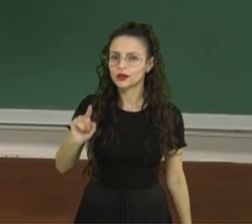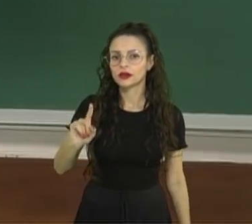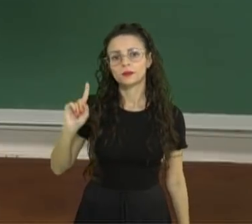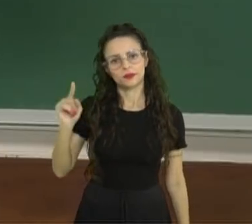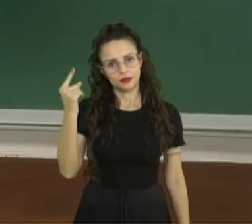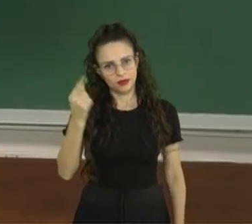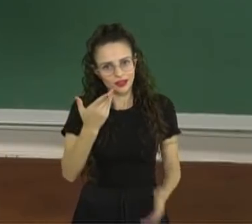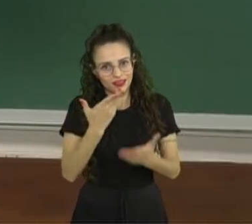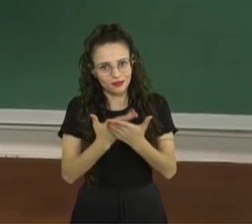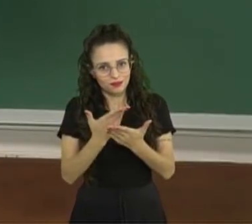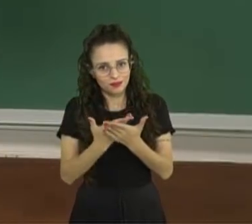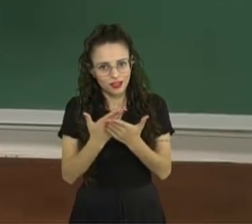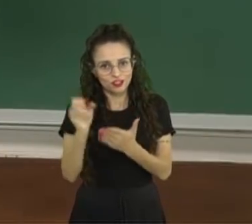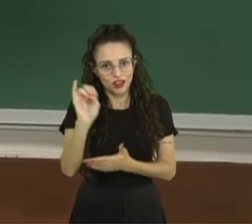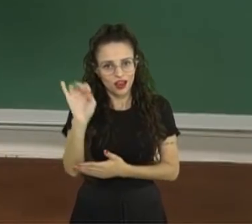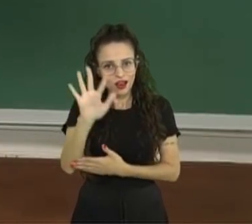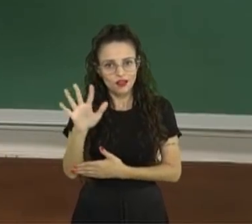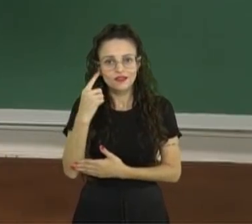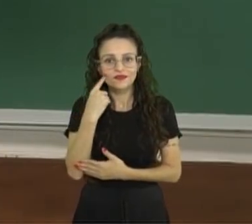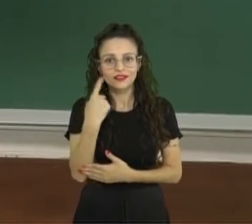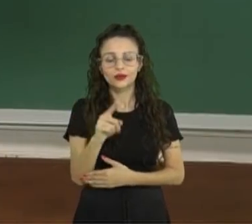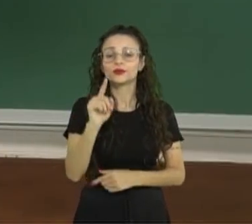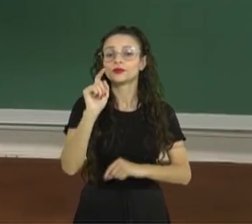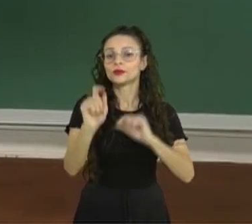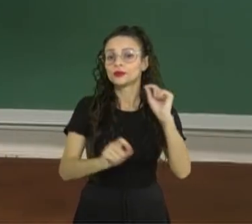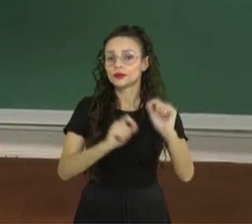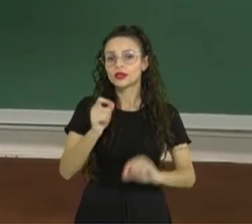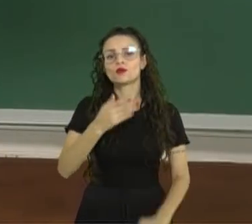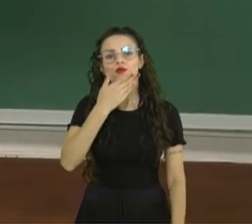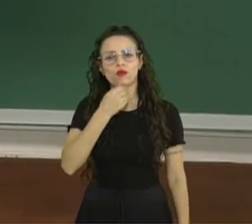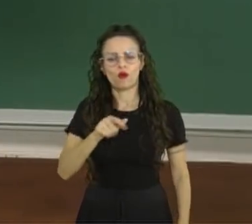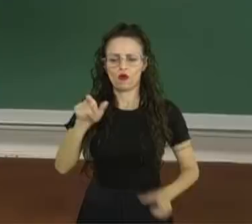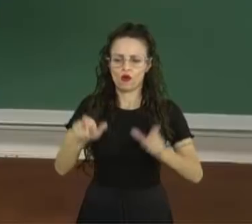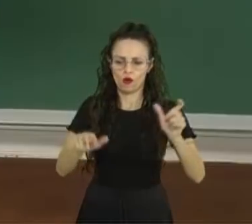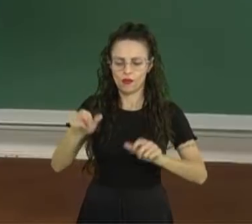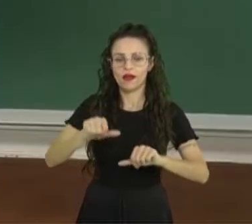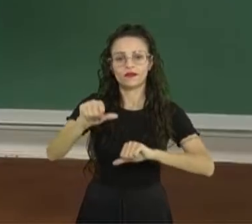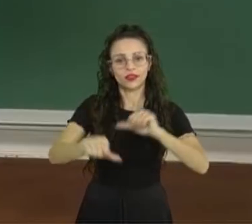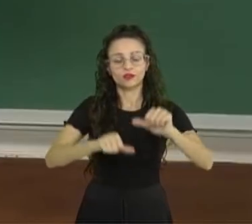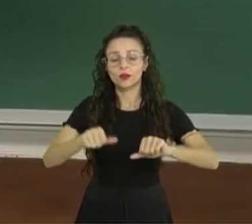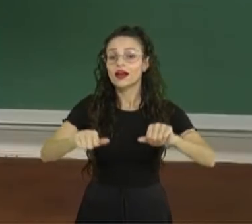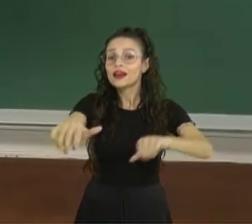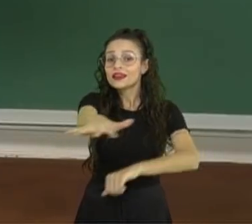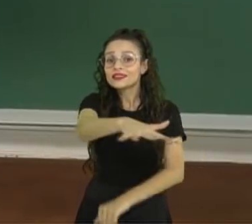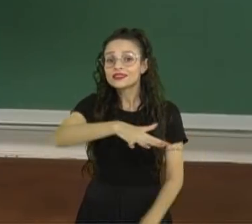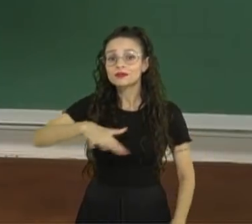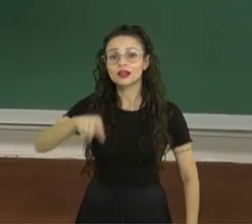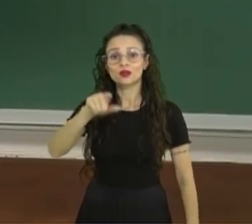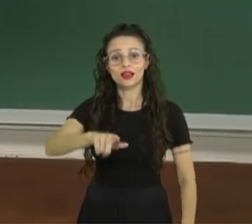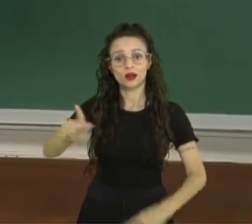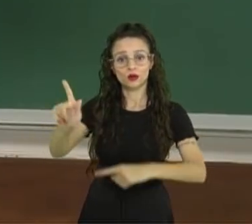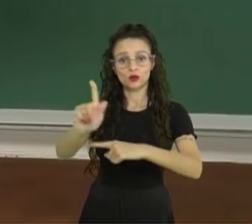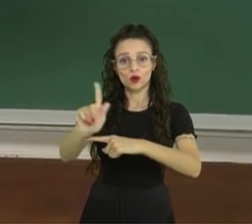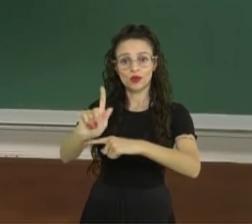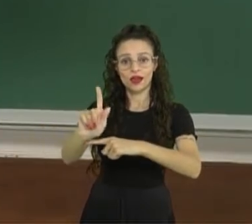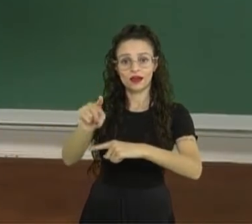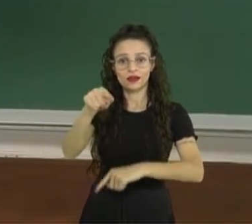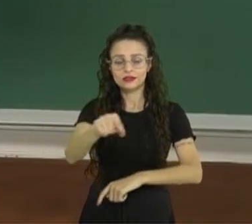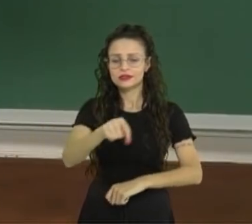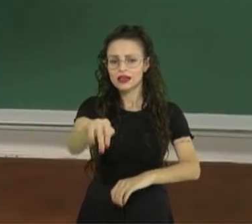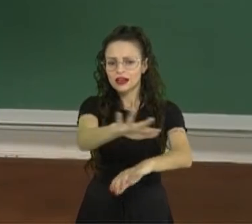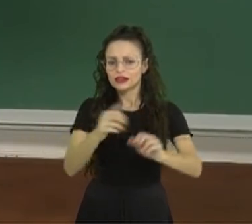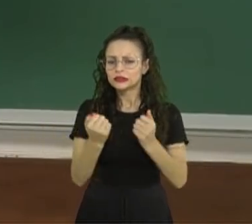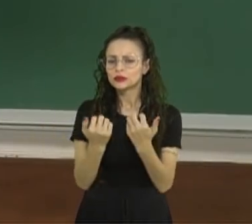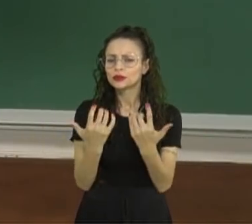imagens da nossa aula, mostro para vocês que o homem transformou aquele espaço de Goiás, no meio do cerrado,